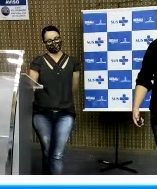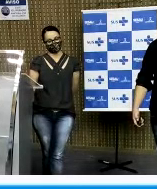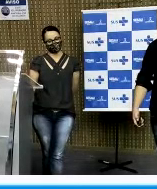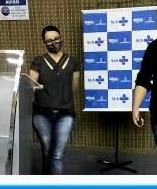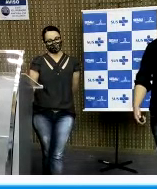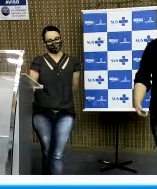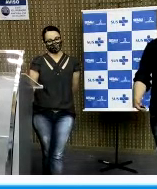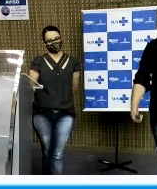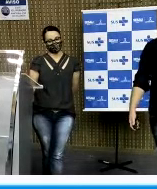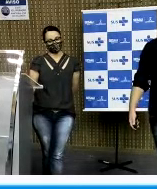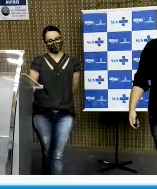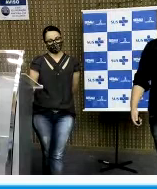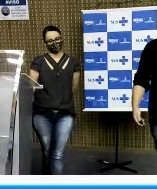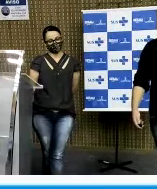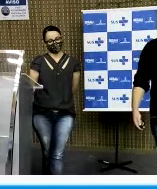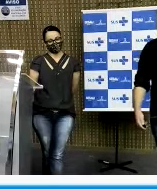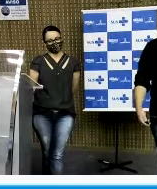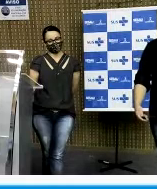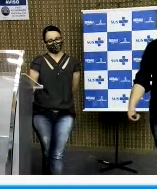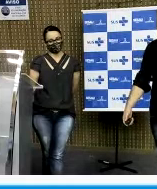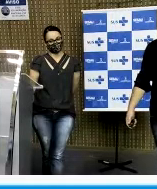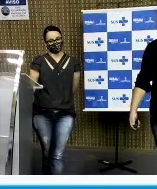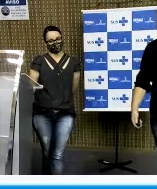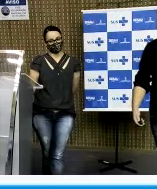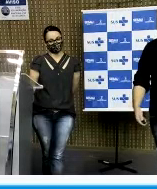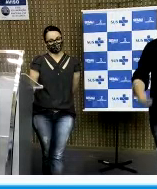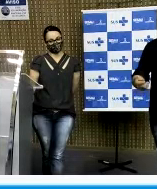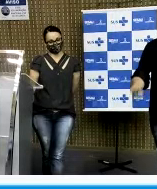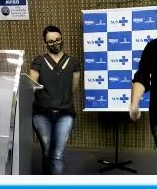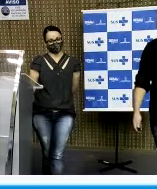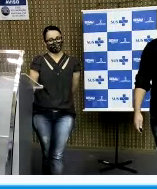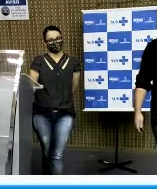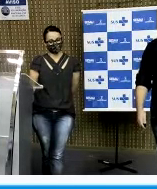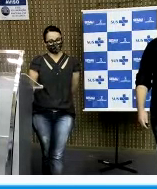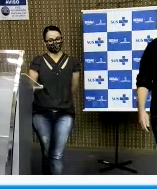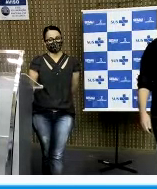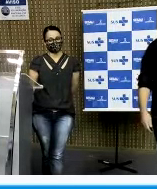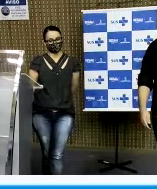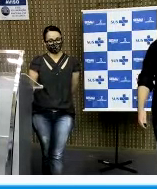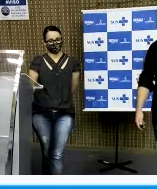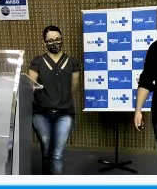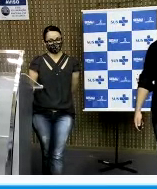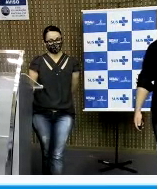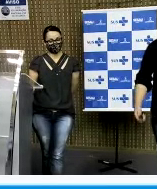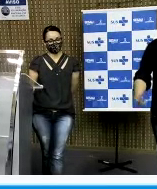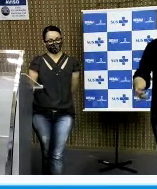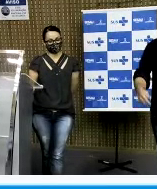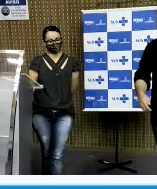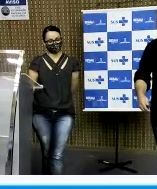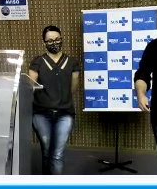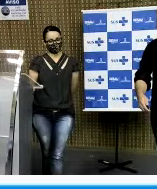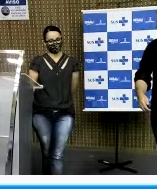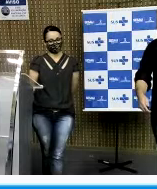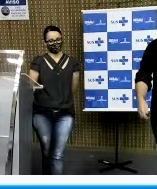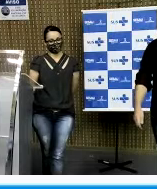dessa escala. A estratégia usada de combate ao absenteísmo também vai se aplicar ao CISREG de odontologia.